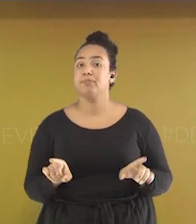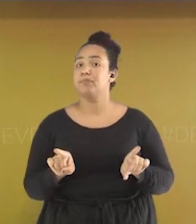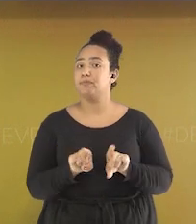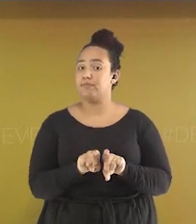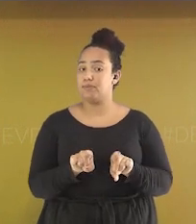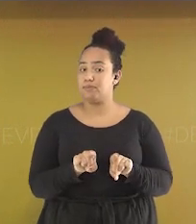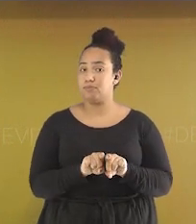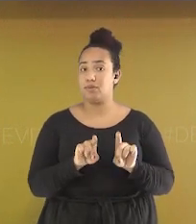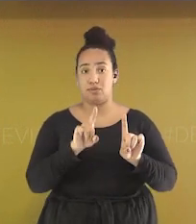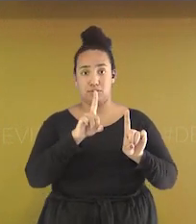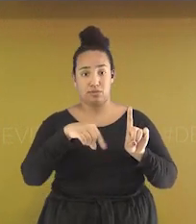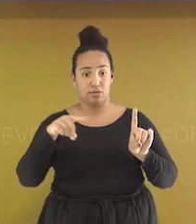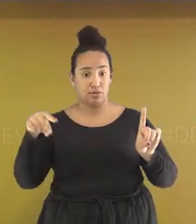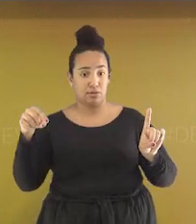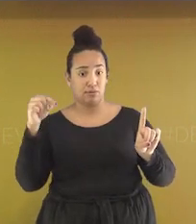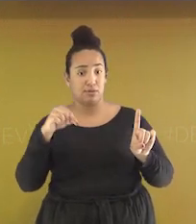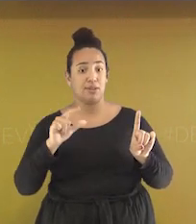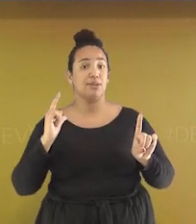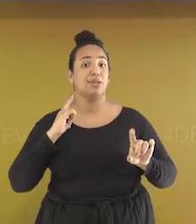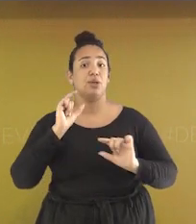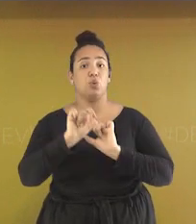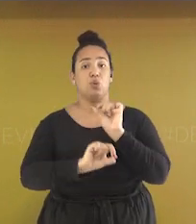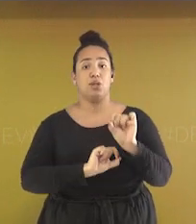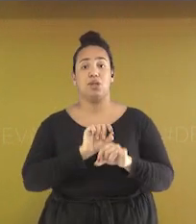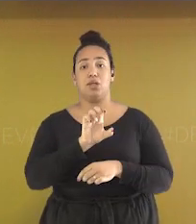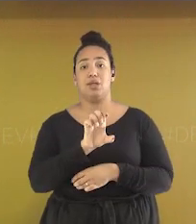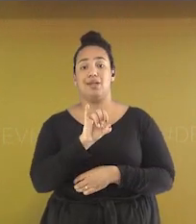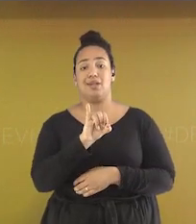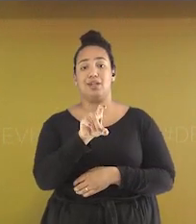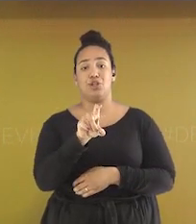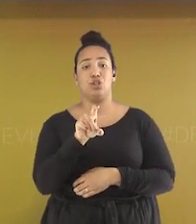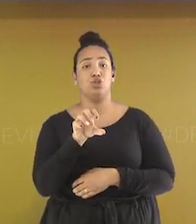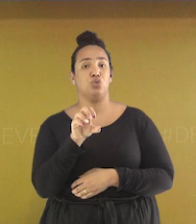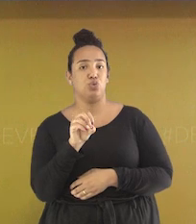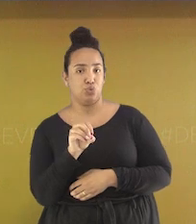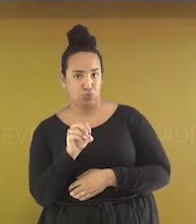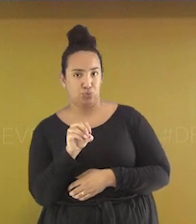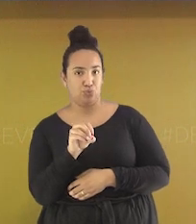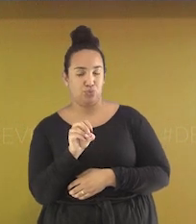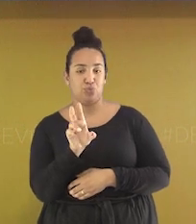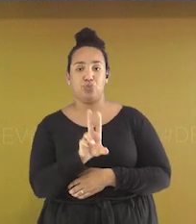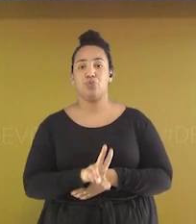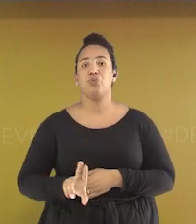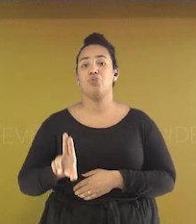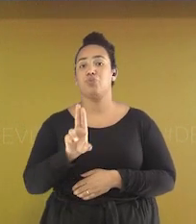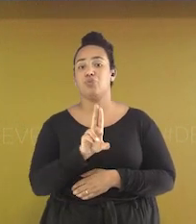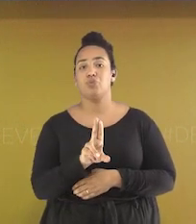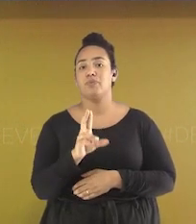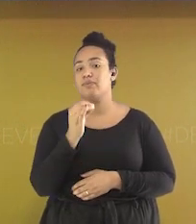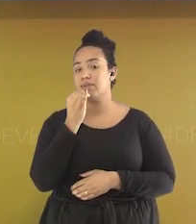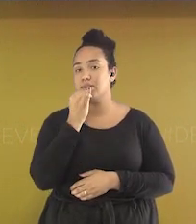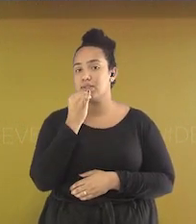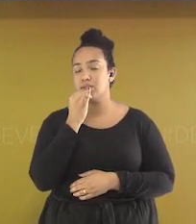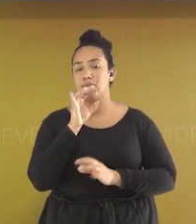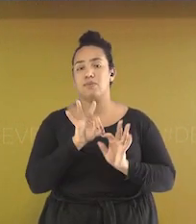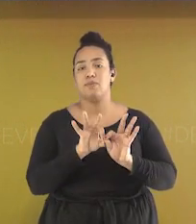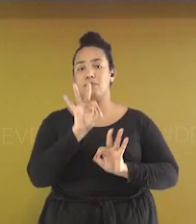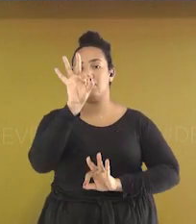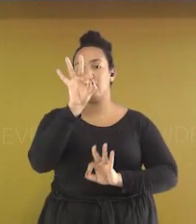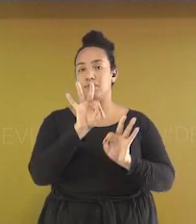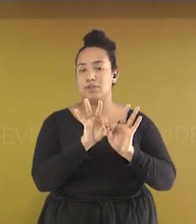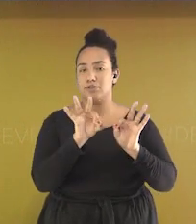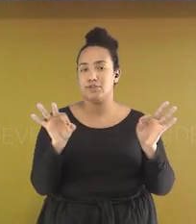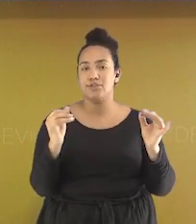E temos também no gráfico os eixos. E eles são usados para medir e separar